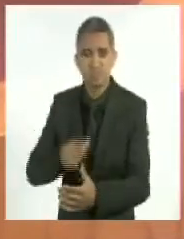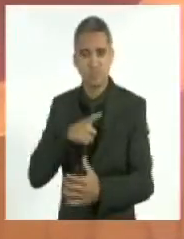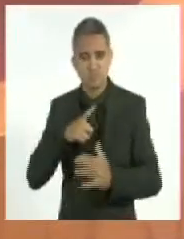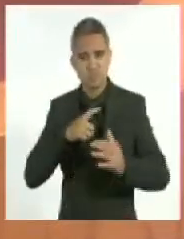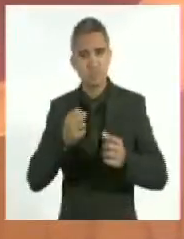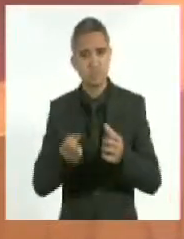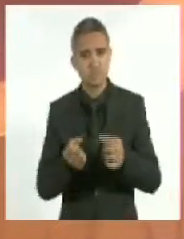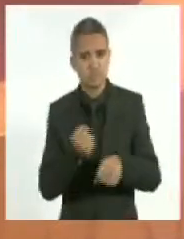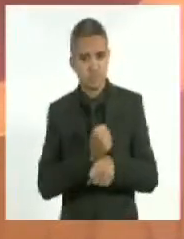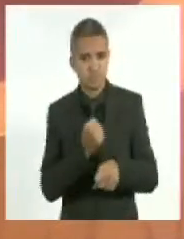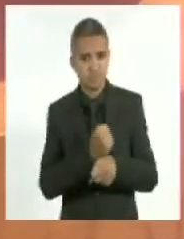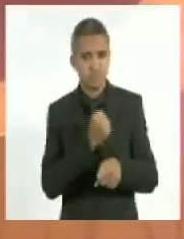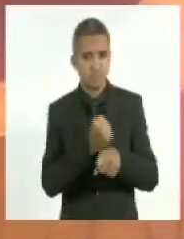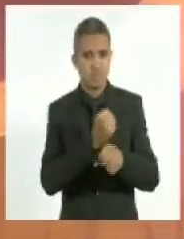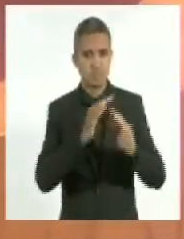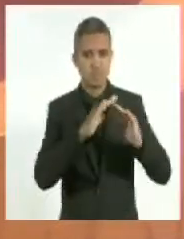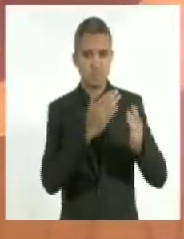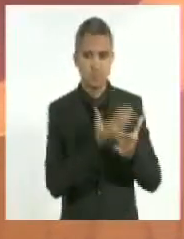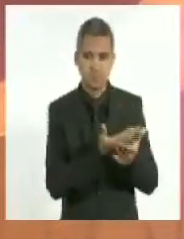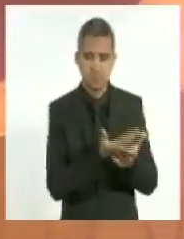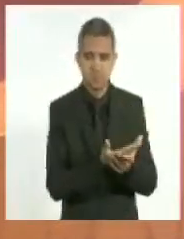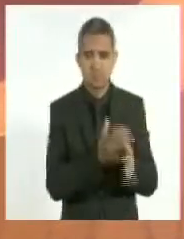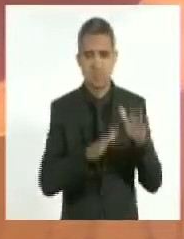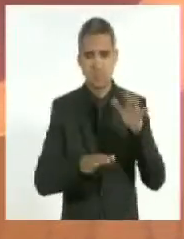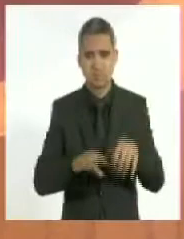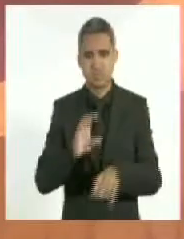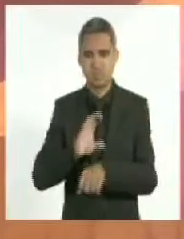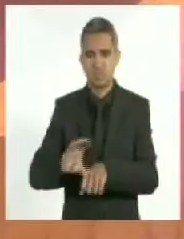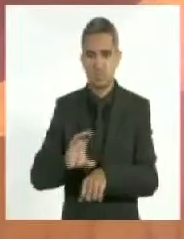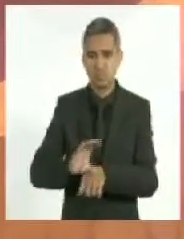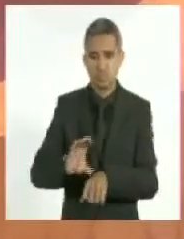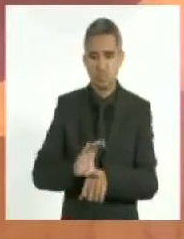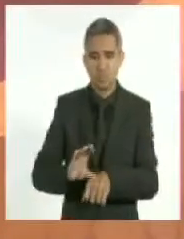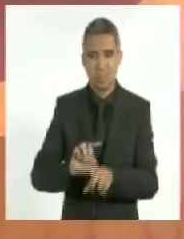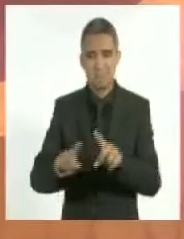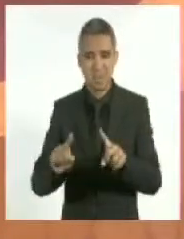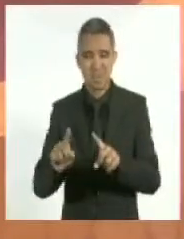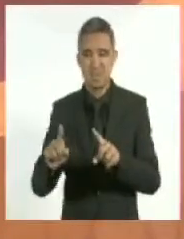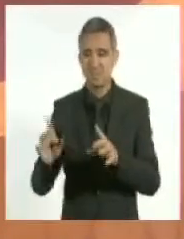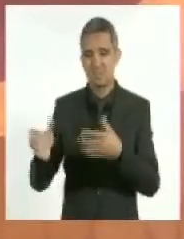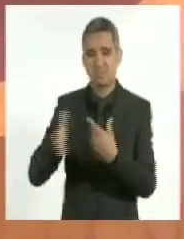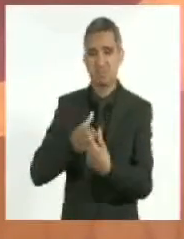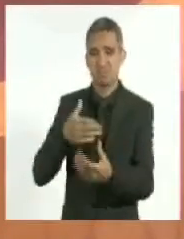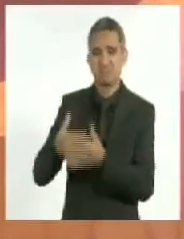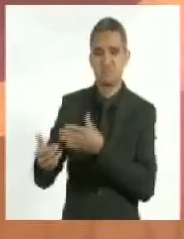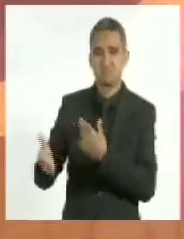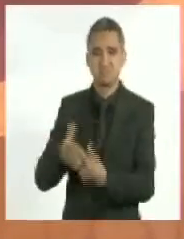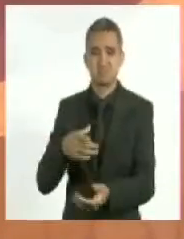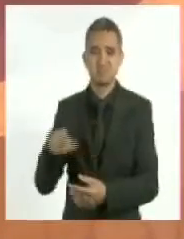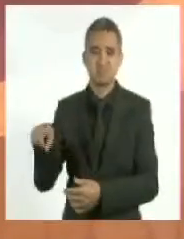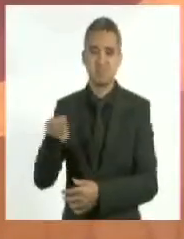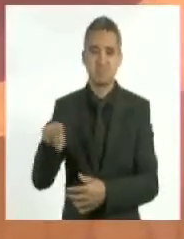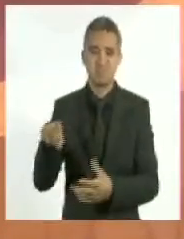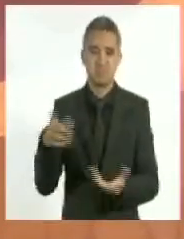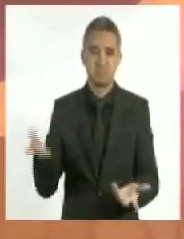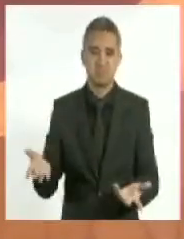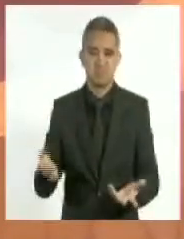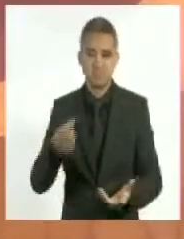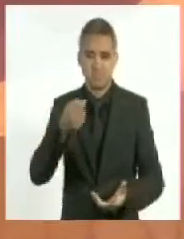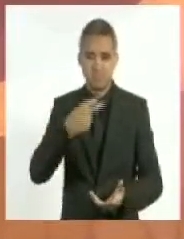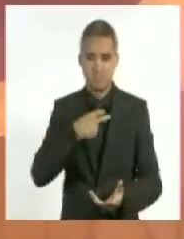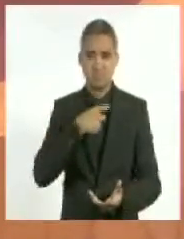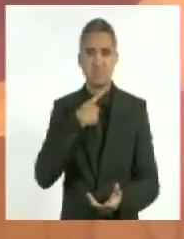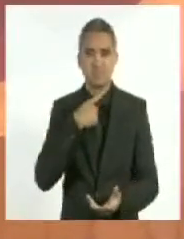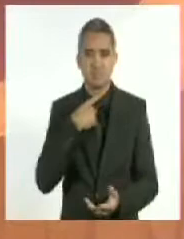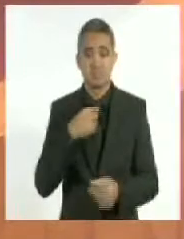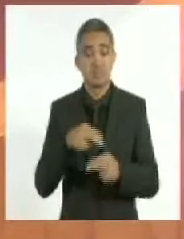é bom, é uma boa política, mas elas fazem quando querem e como querem, e quanto elas querem dar. E esse dinheiro